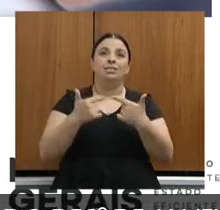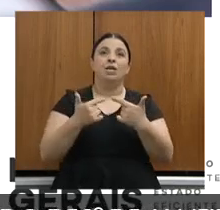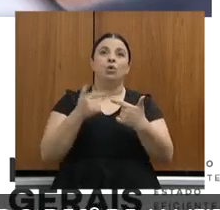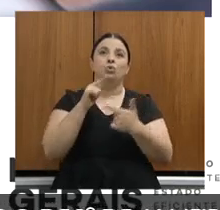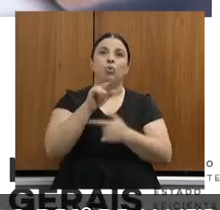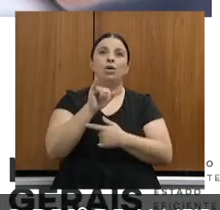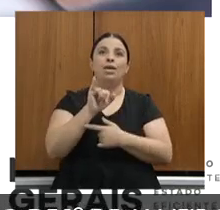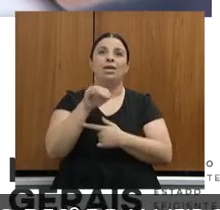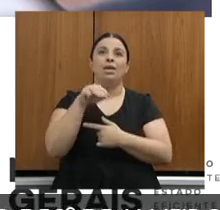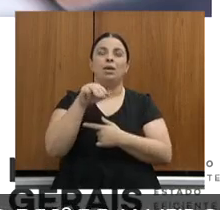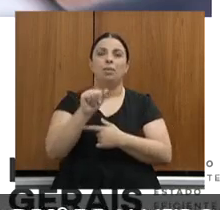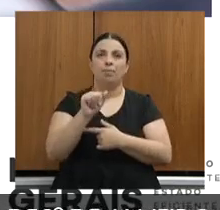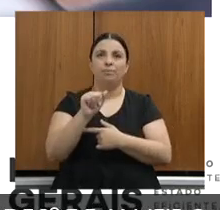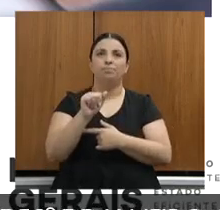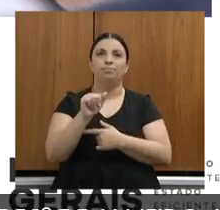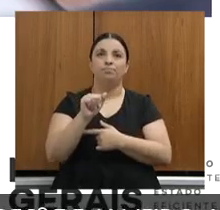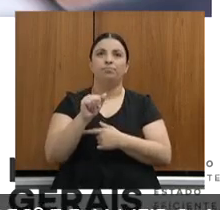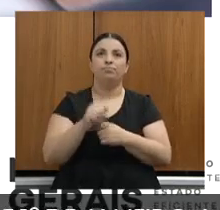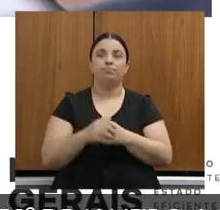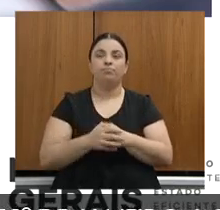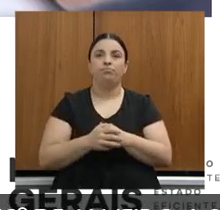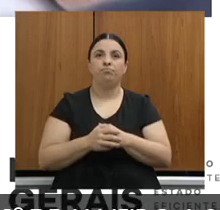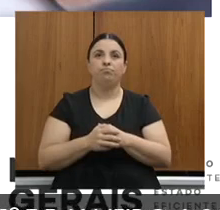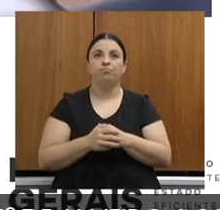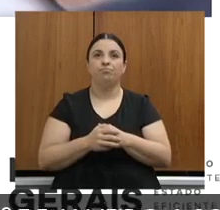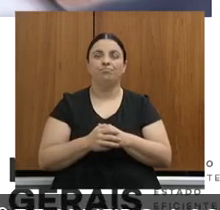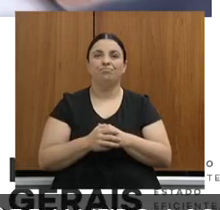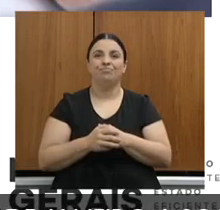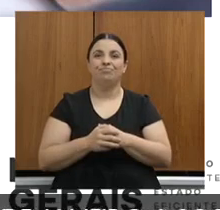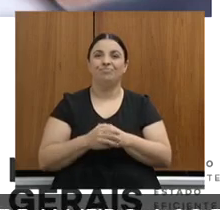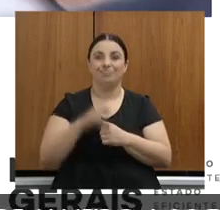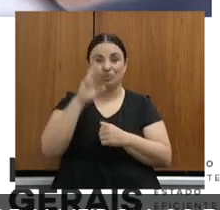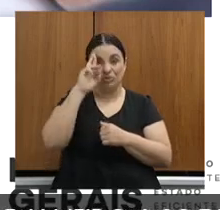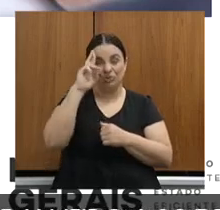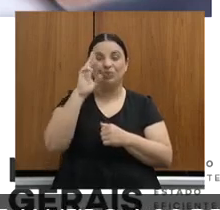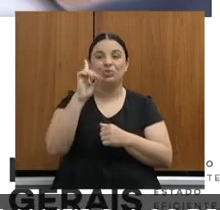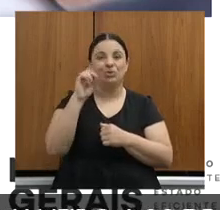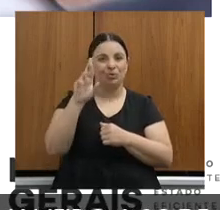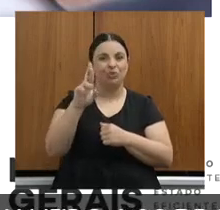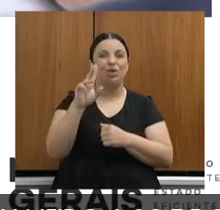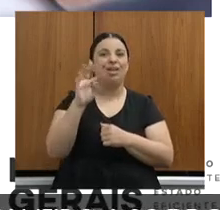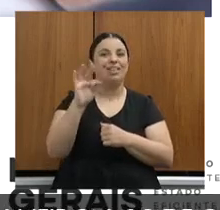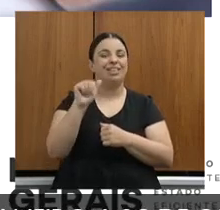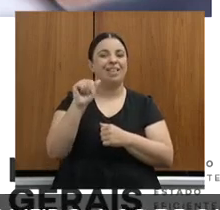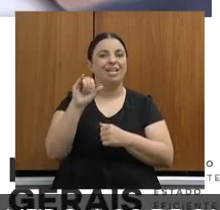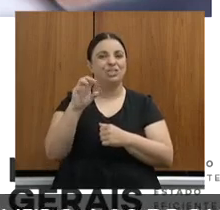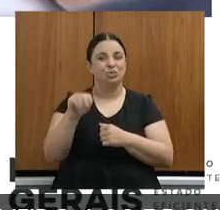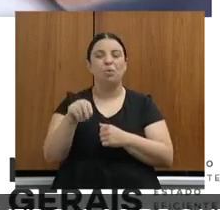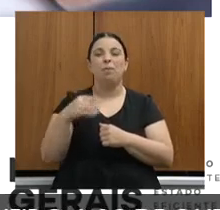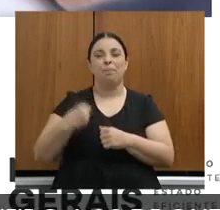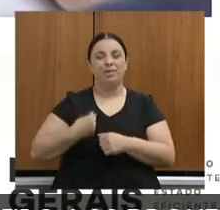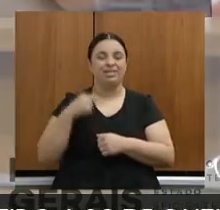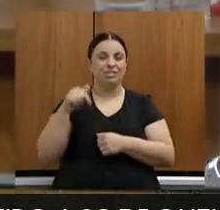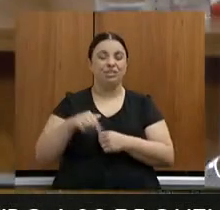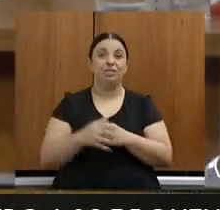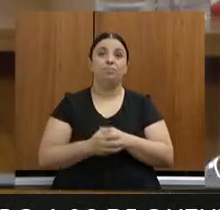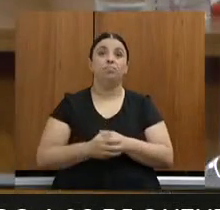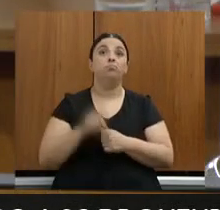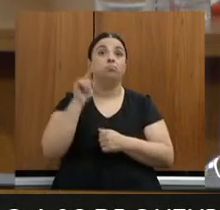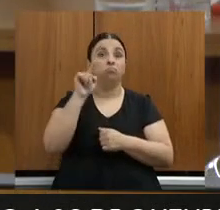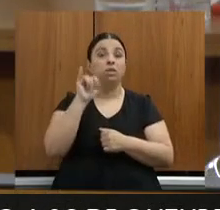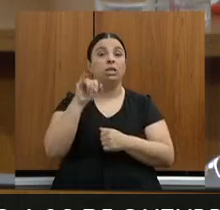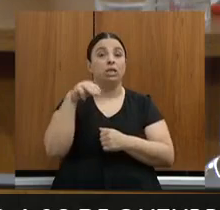nosso hino do nosso Instituto Mineiro de agropecuária que agradeço a presença do Dr Thales Fernandes aqui conosco é o m